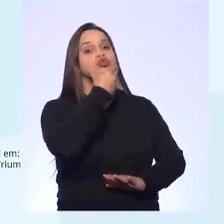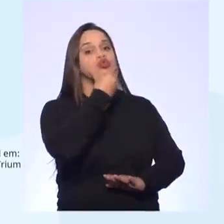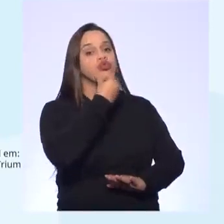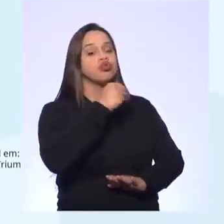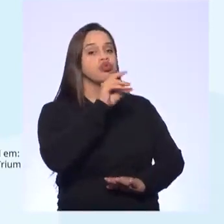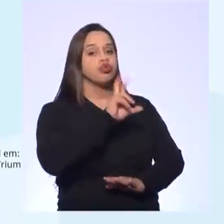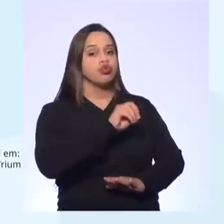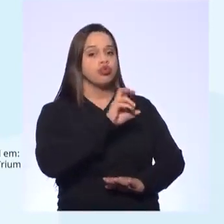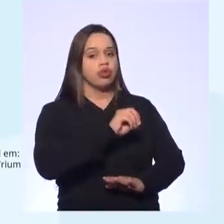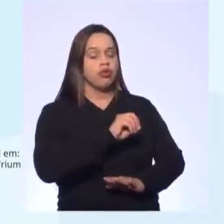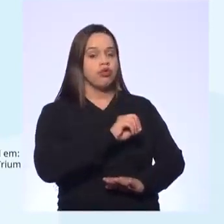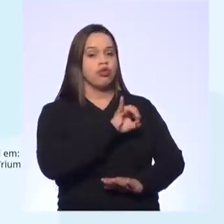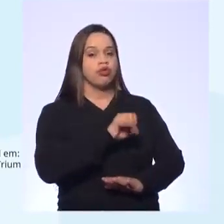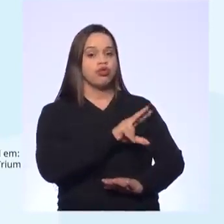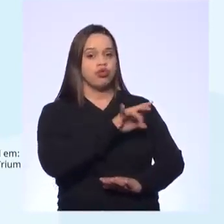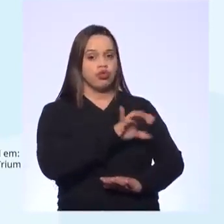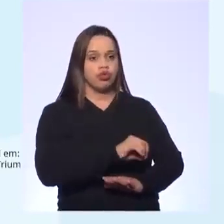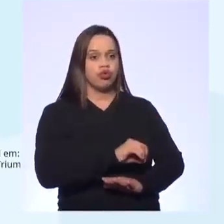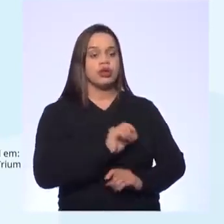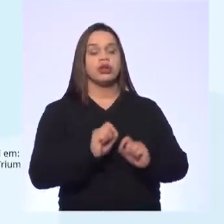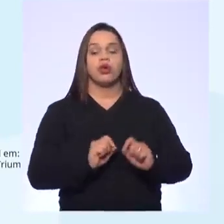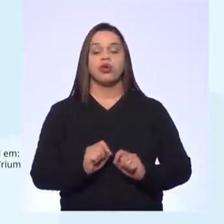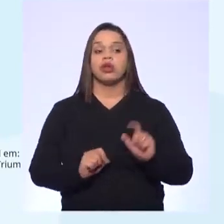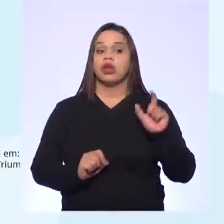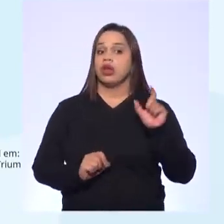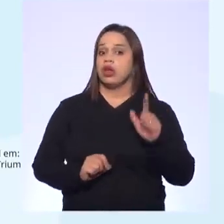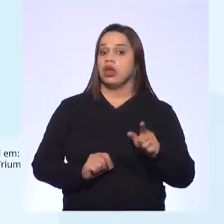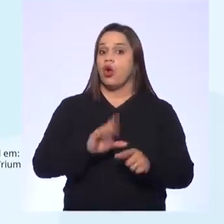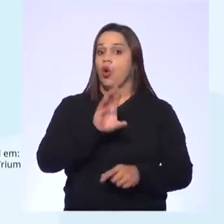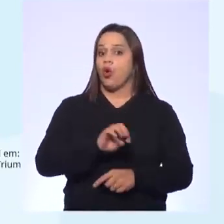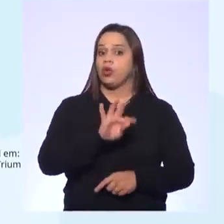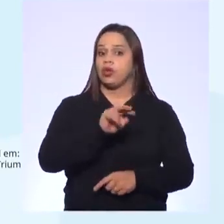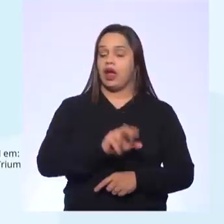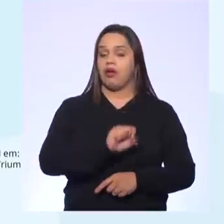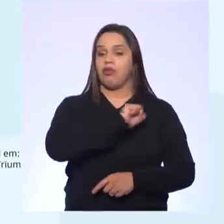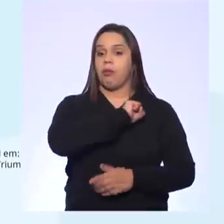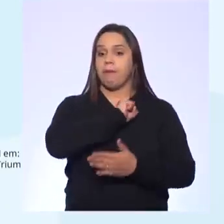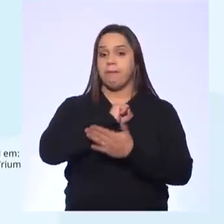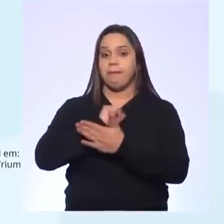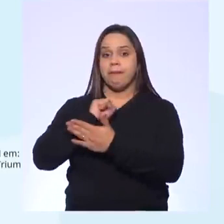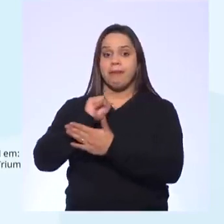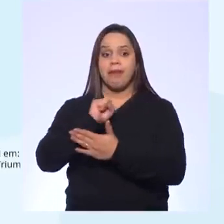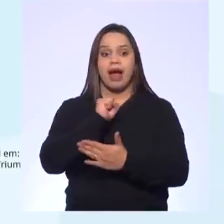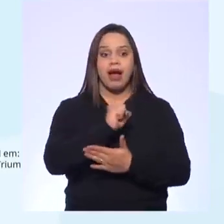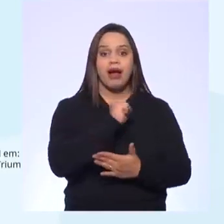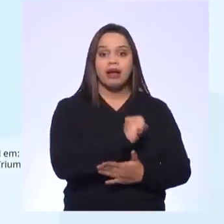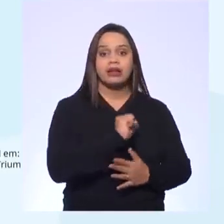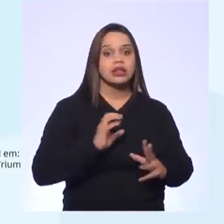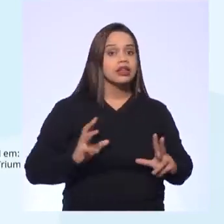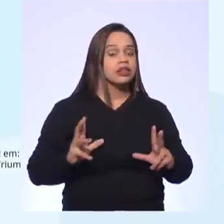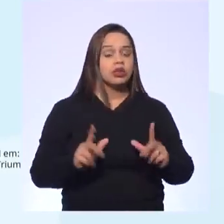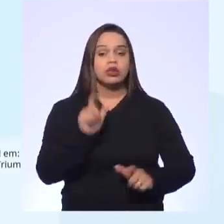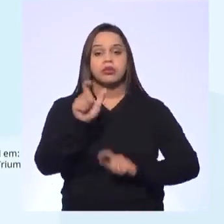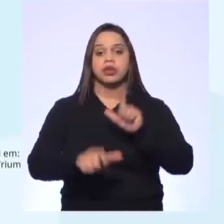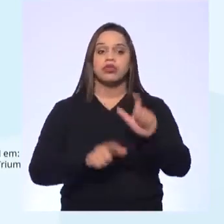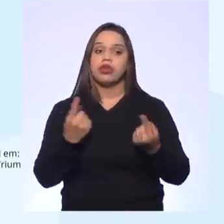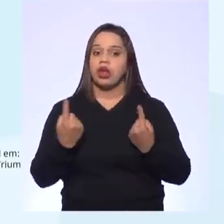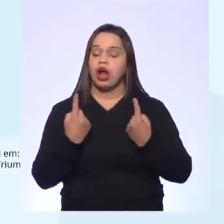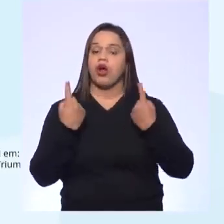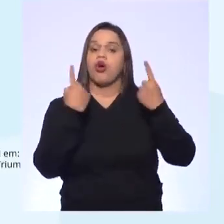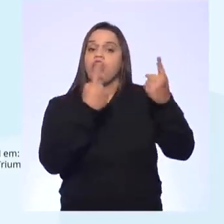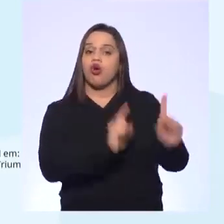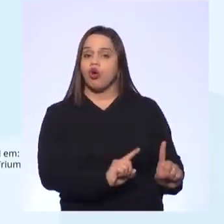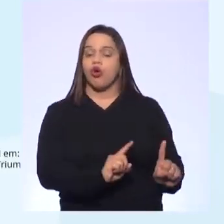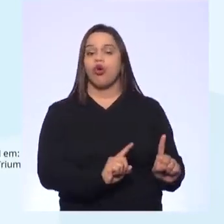Então, o Otávio Augustus, ele mata todas aquelas pessoas que estavam contra, né, que